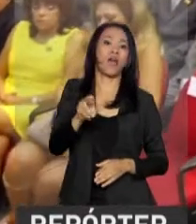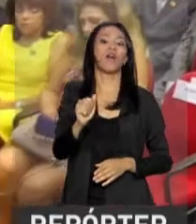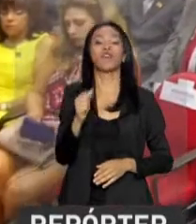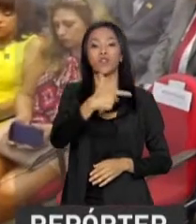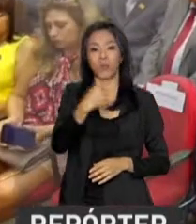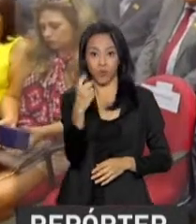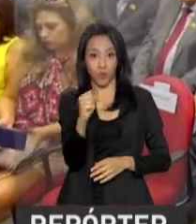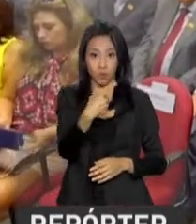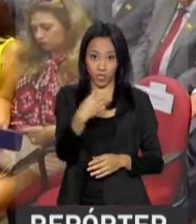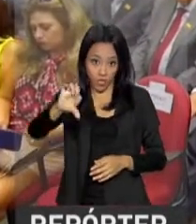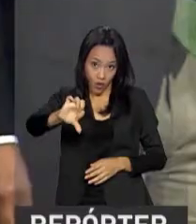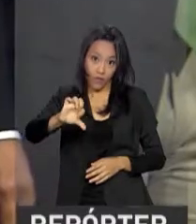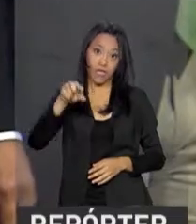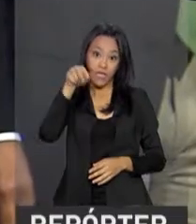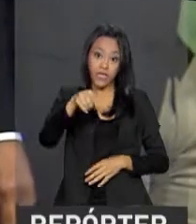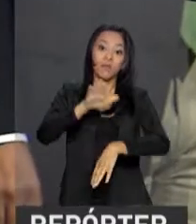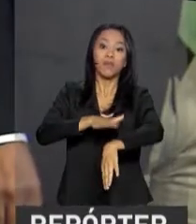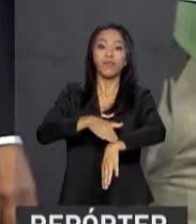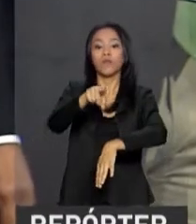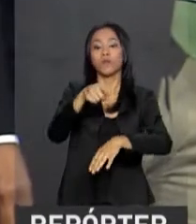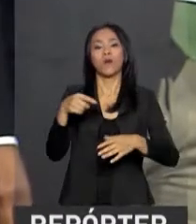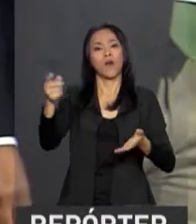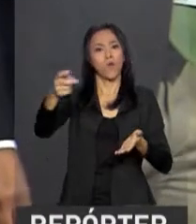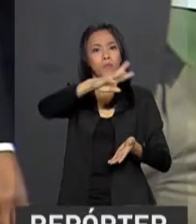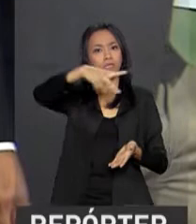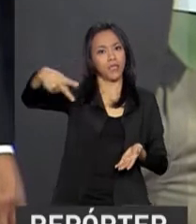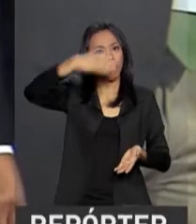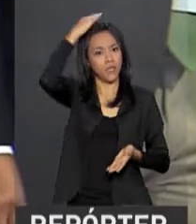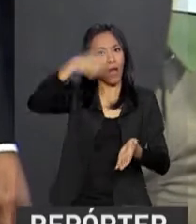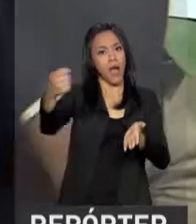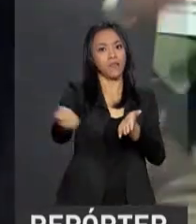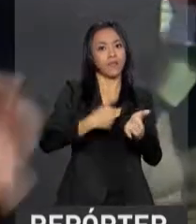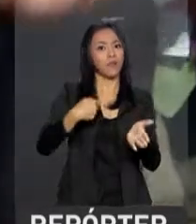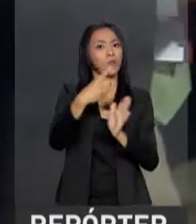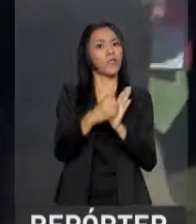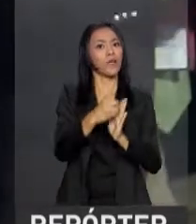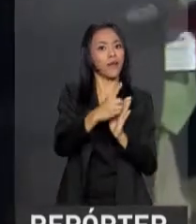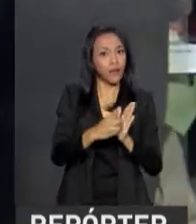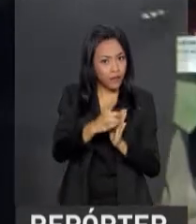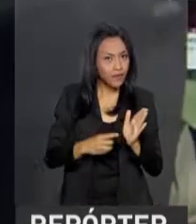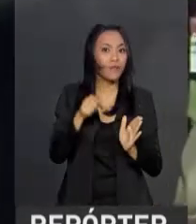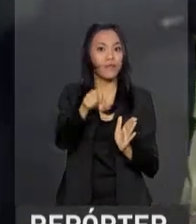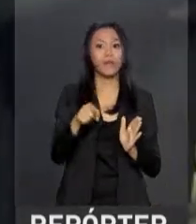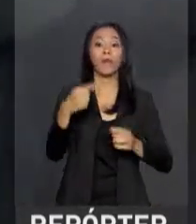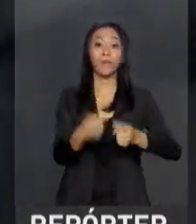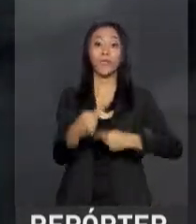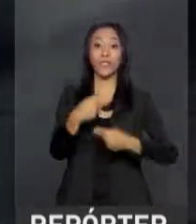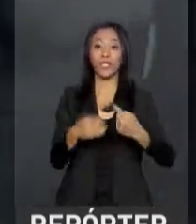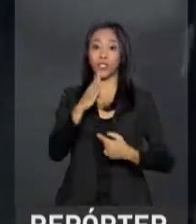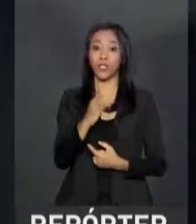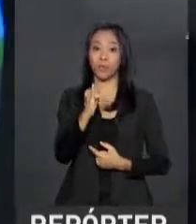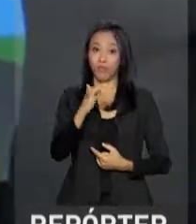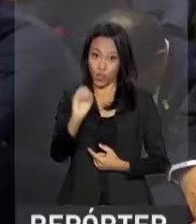2019 na ocasião temer assinou decreto que regulamenta a política nacional de biocombustíveis conhecida